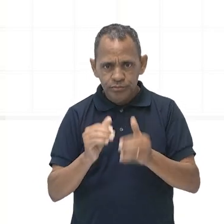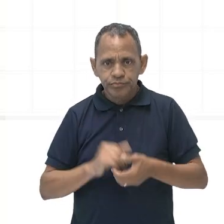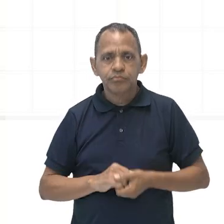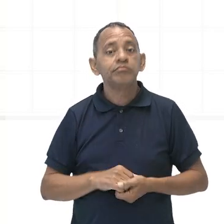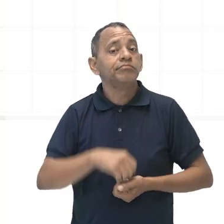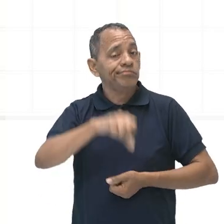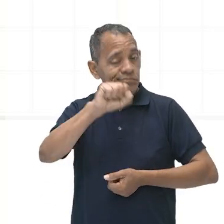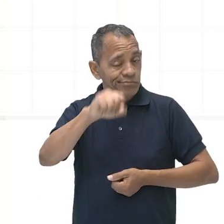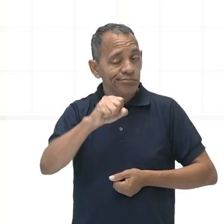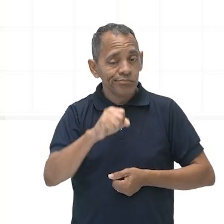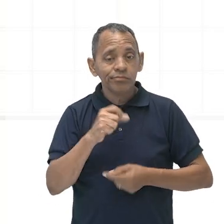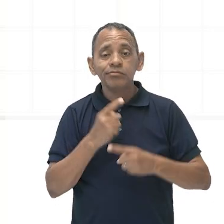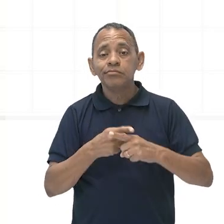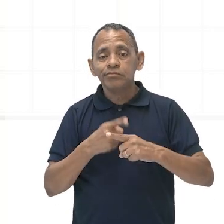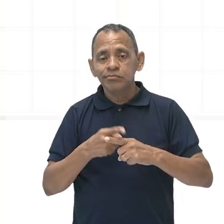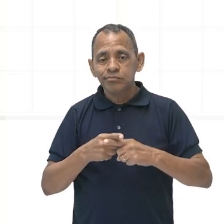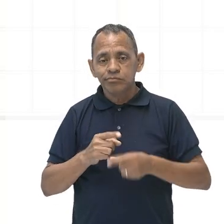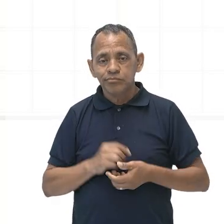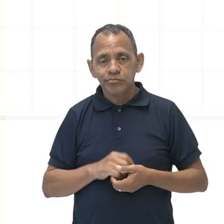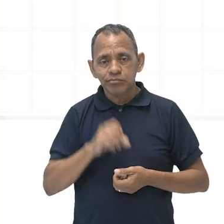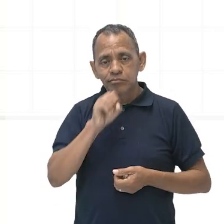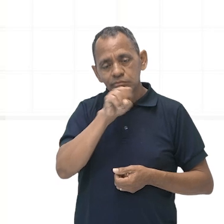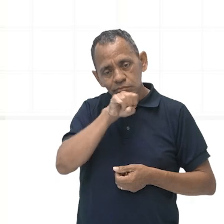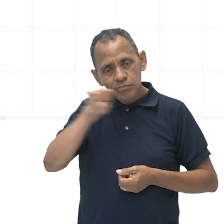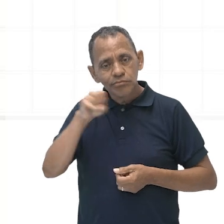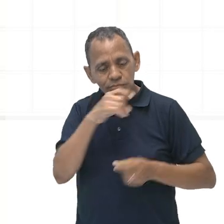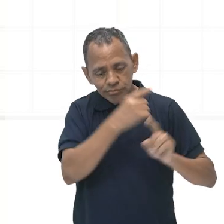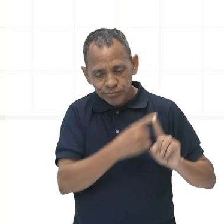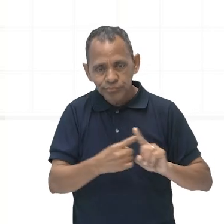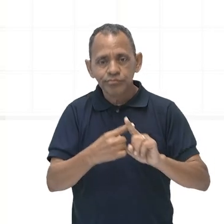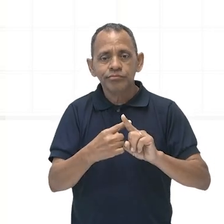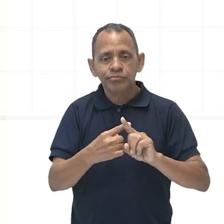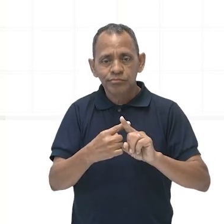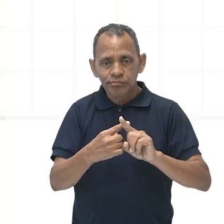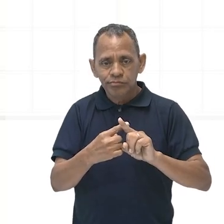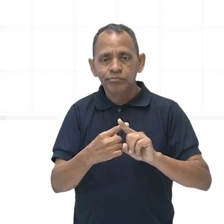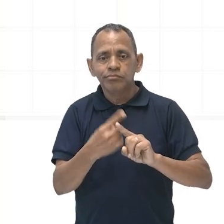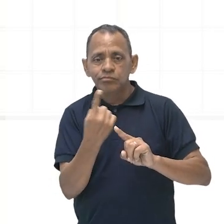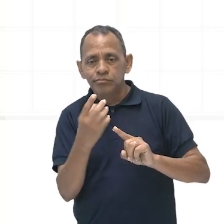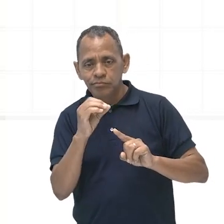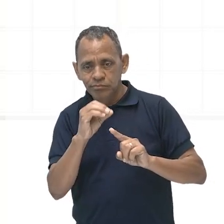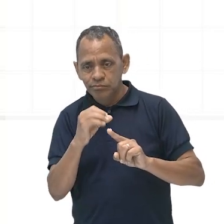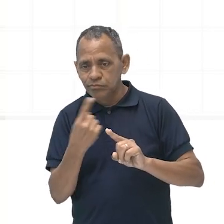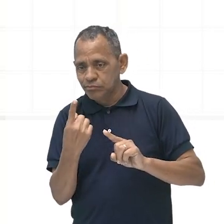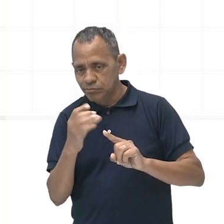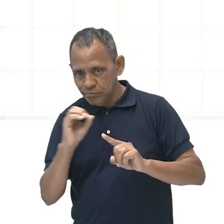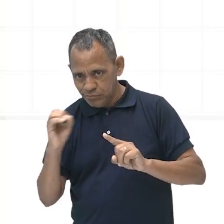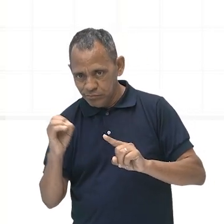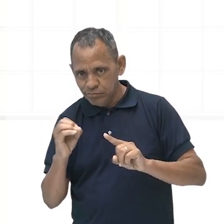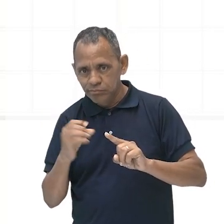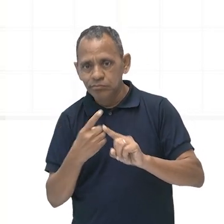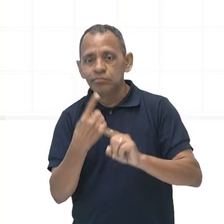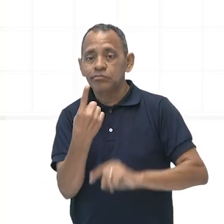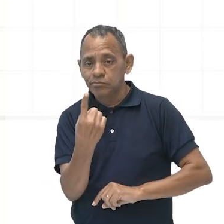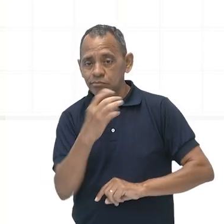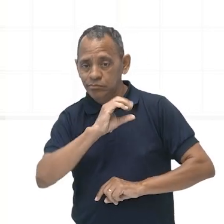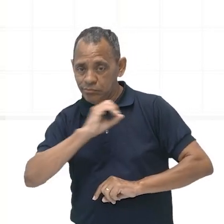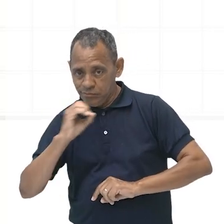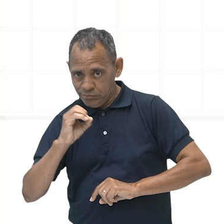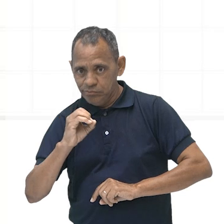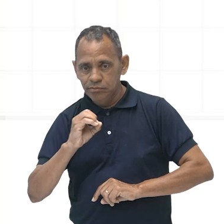Sim, professor. Por quê? Porque quando eu multiplico por 10, por 100, por 1.000, eu só vou acrescentar a quantidade de